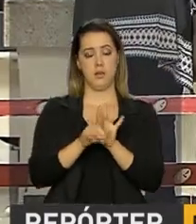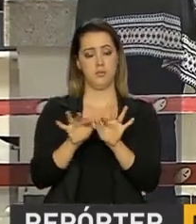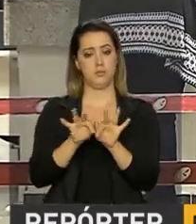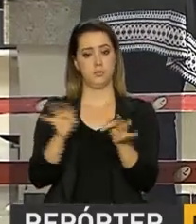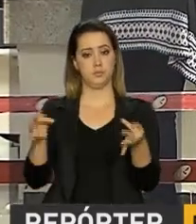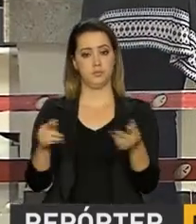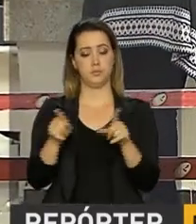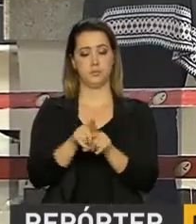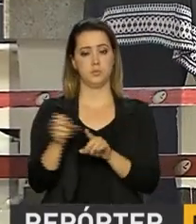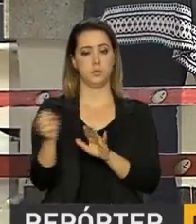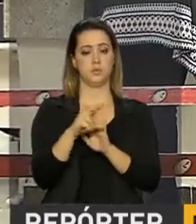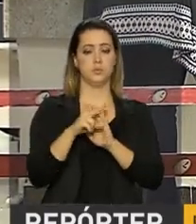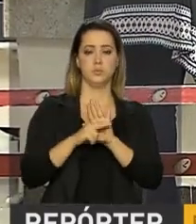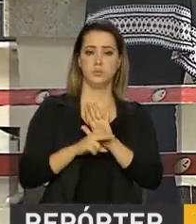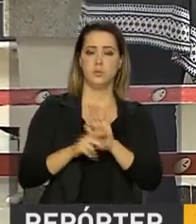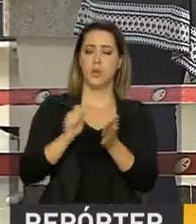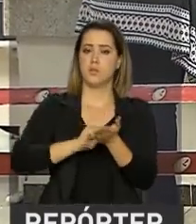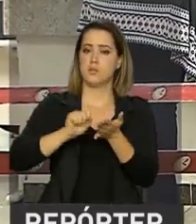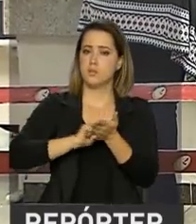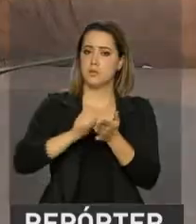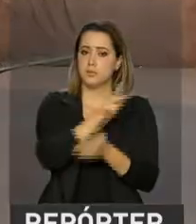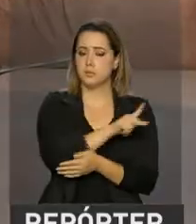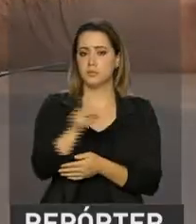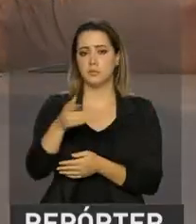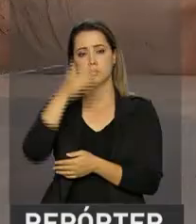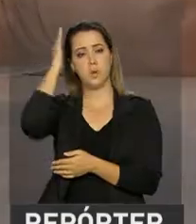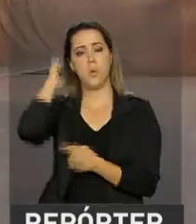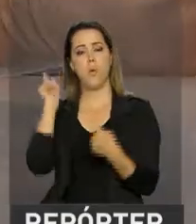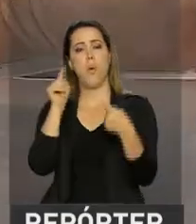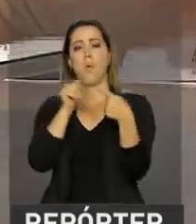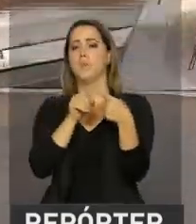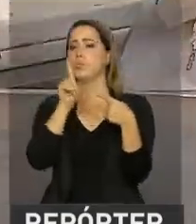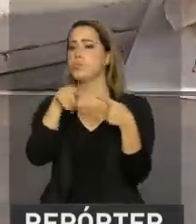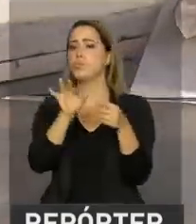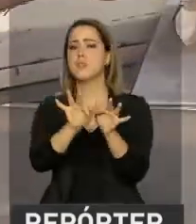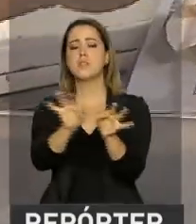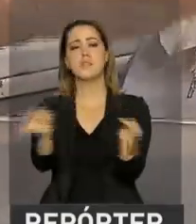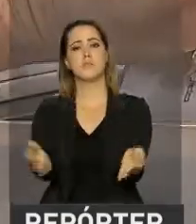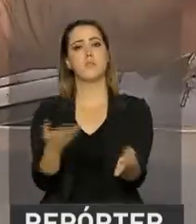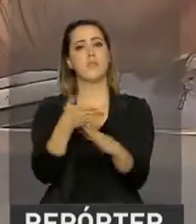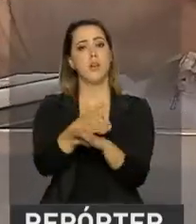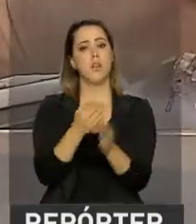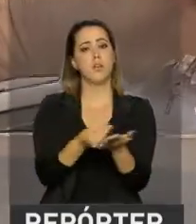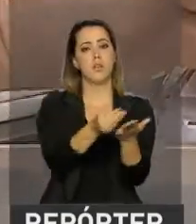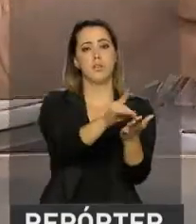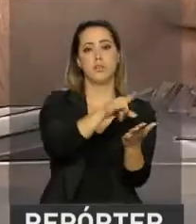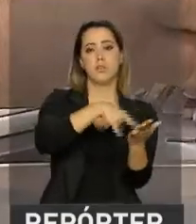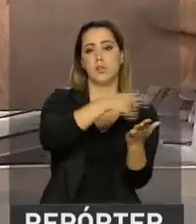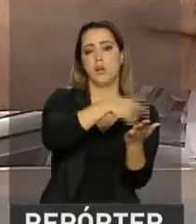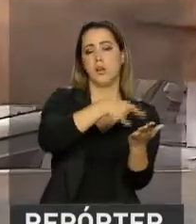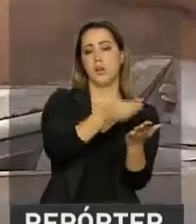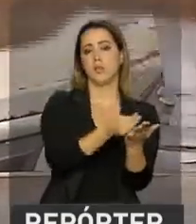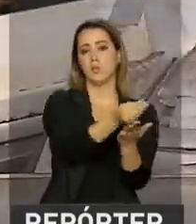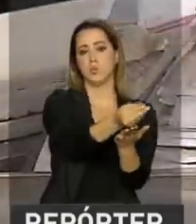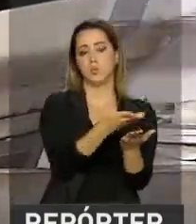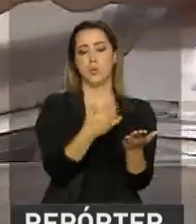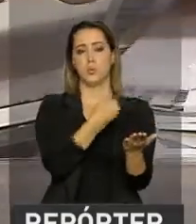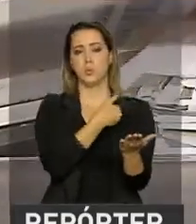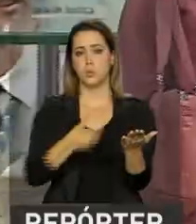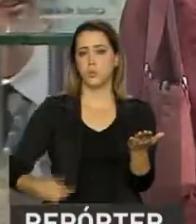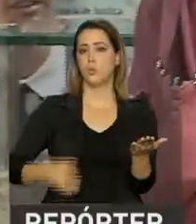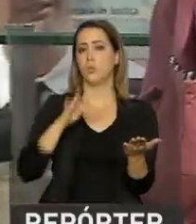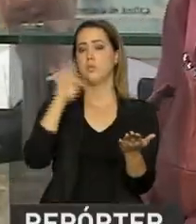norma assinada pelo presidente michel temer tem o objetivo de simplificar a entrega de documentos nos órgãos públicos